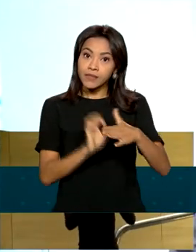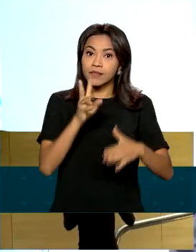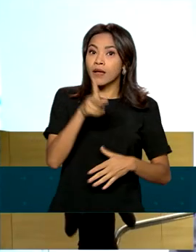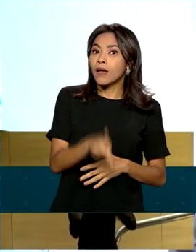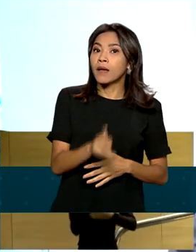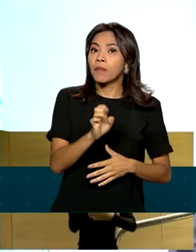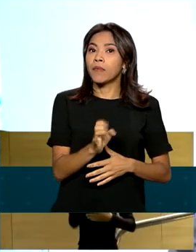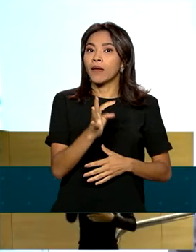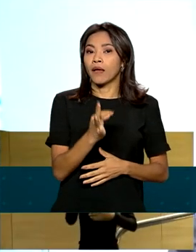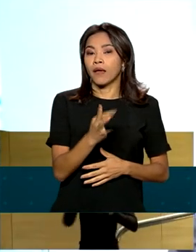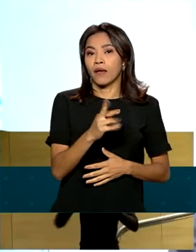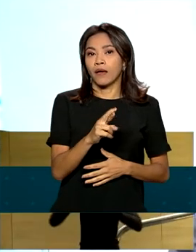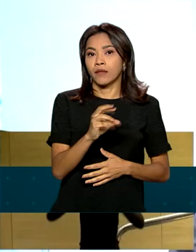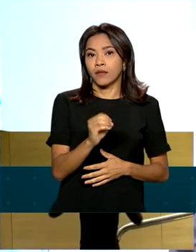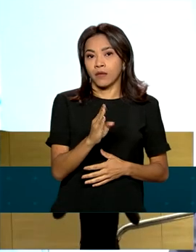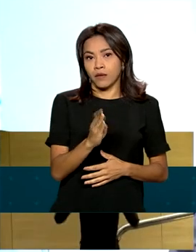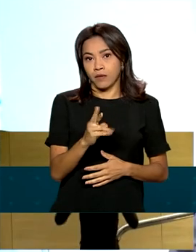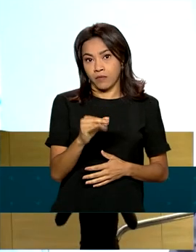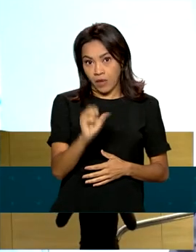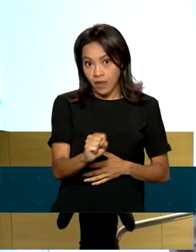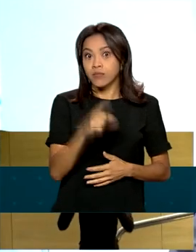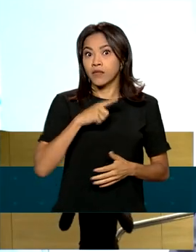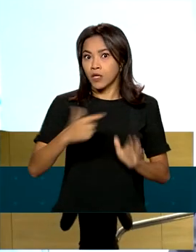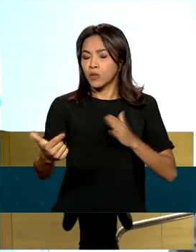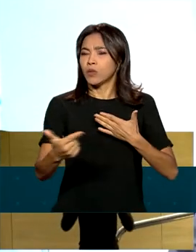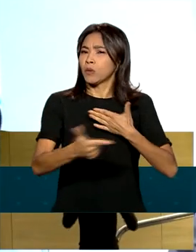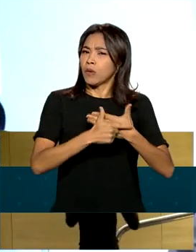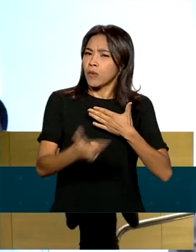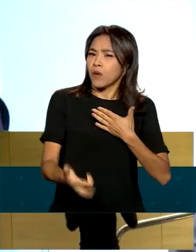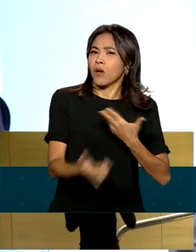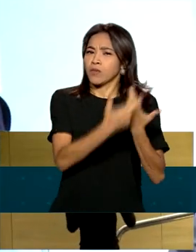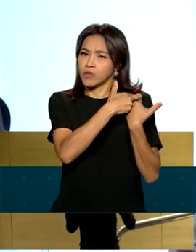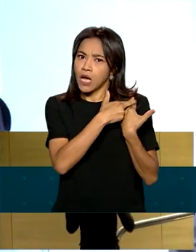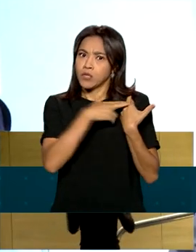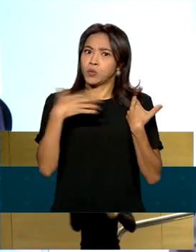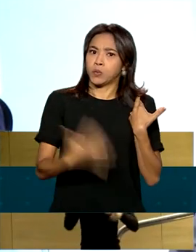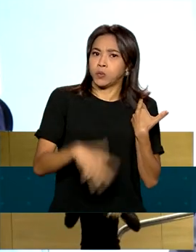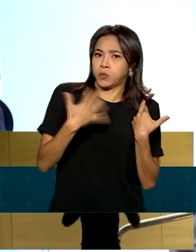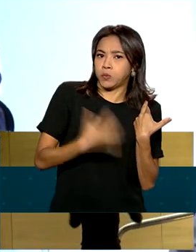relevante a desempenhar, seja na geração de renda,